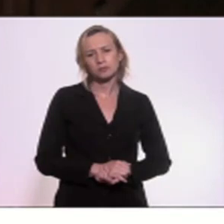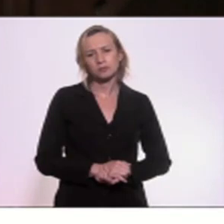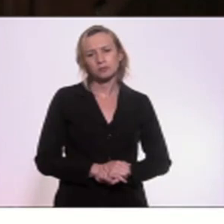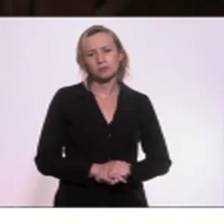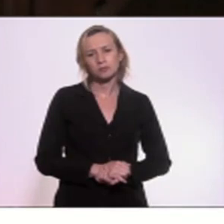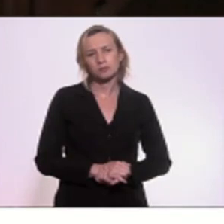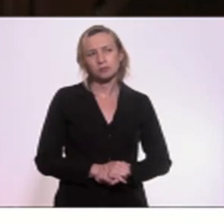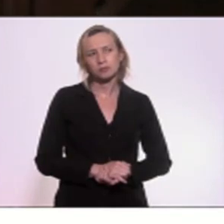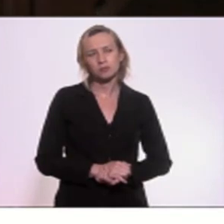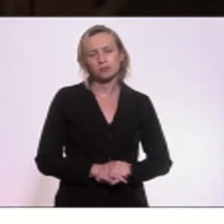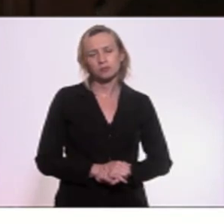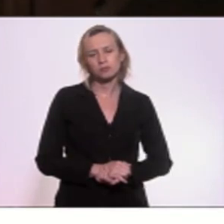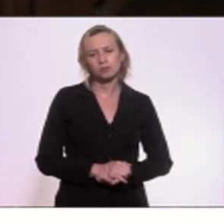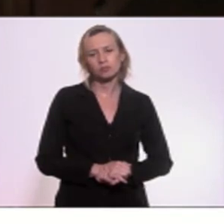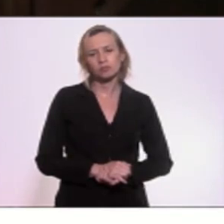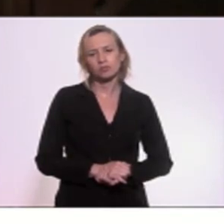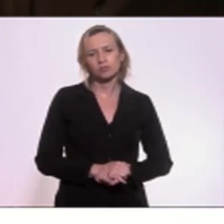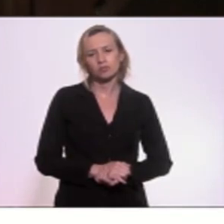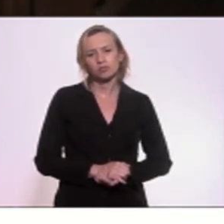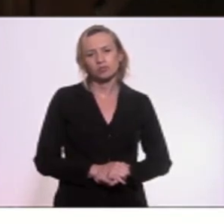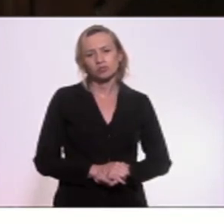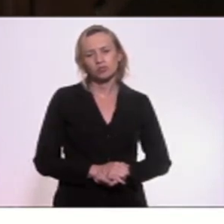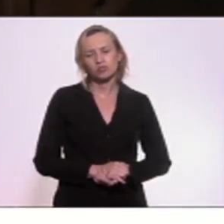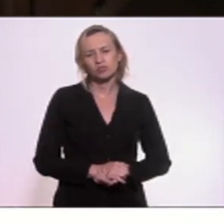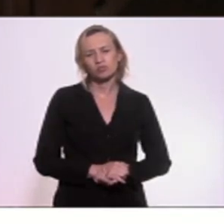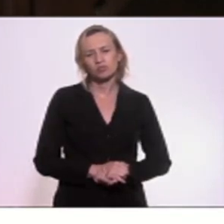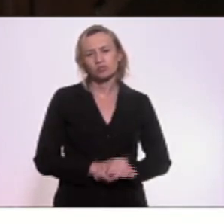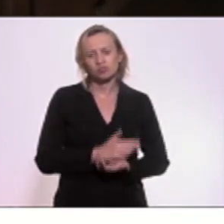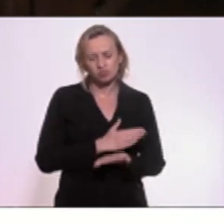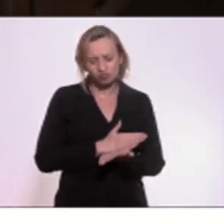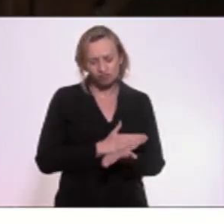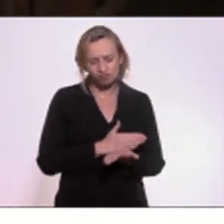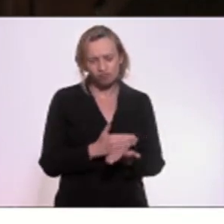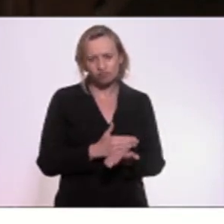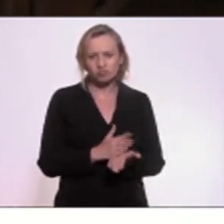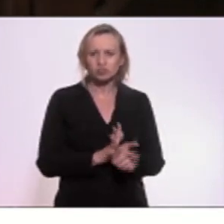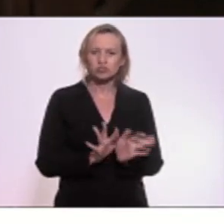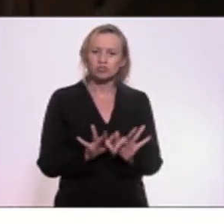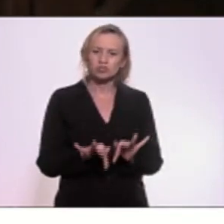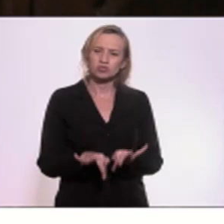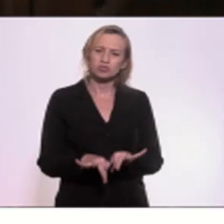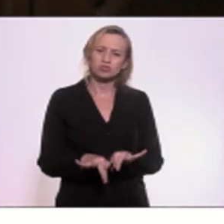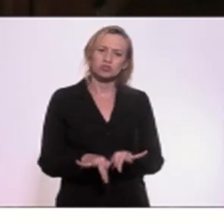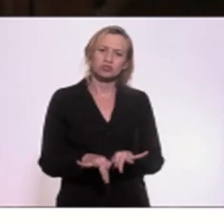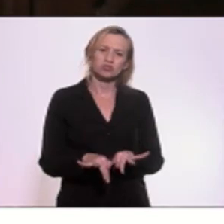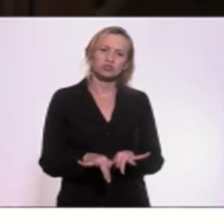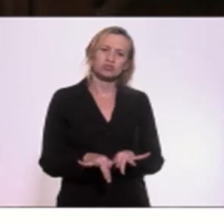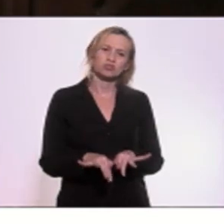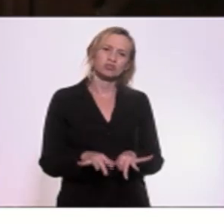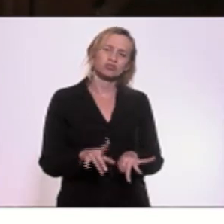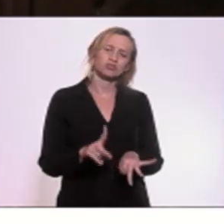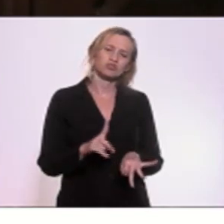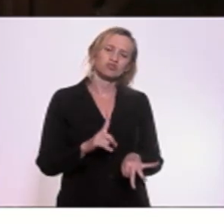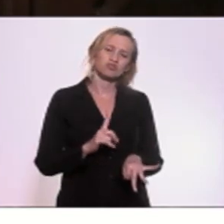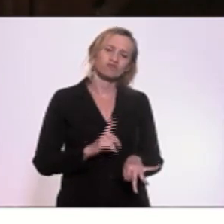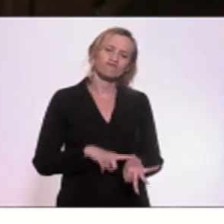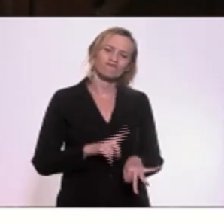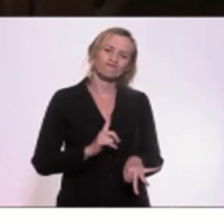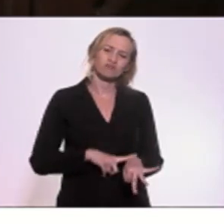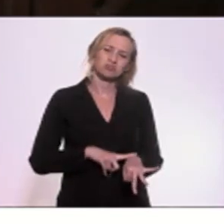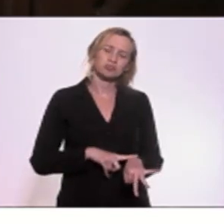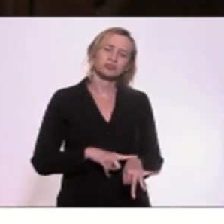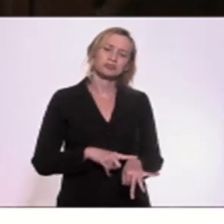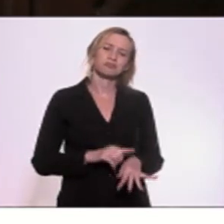eu costumo dizer que é o início do fim de uma era civilizatória.